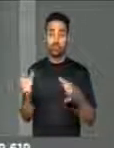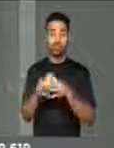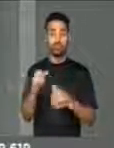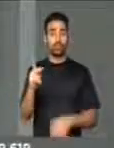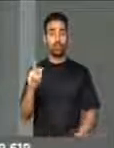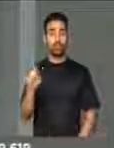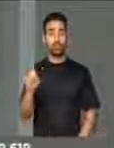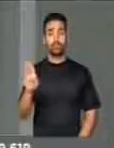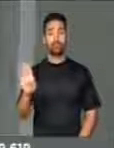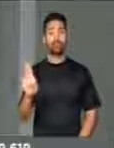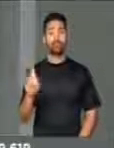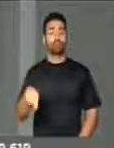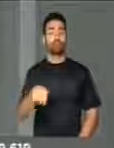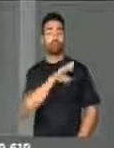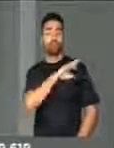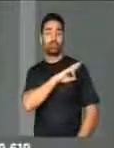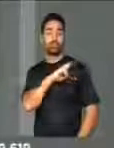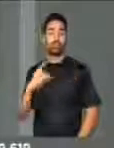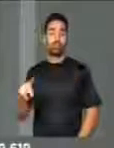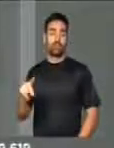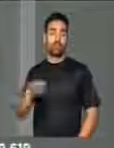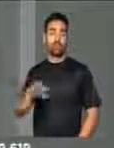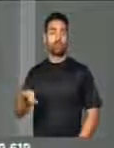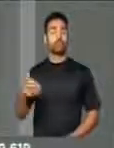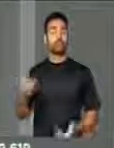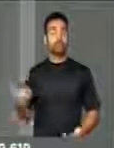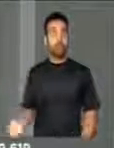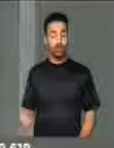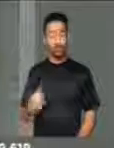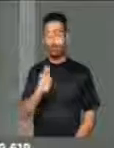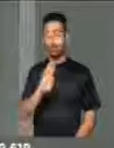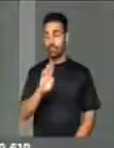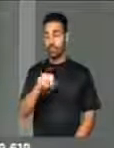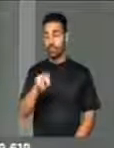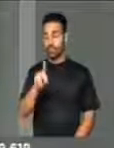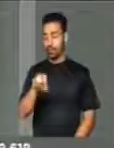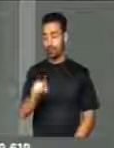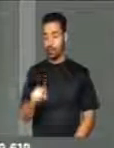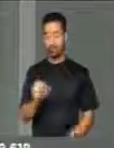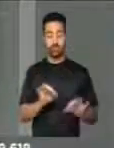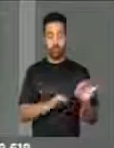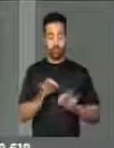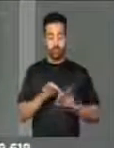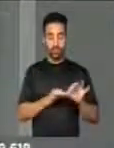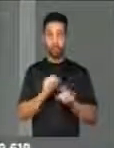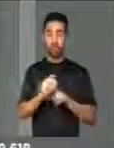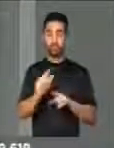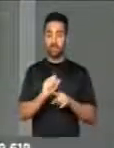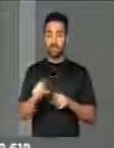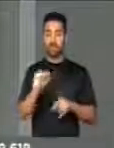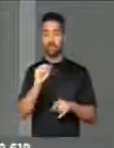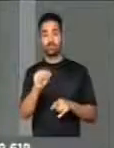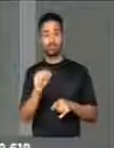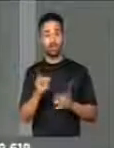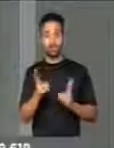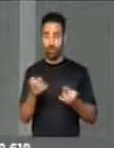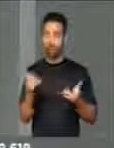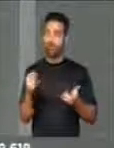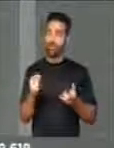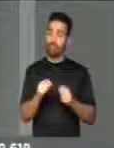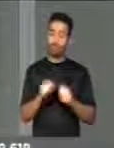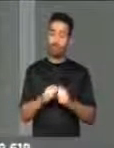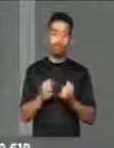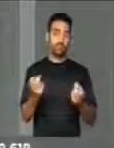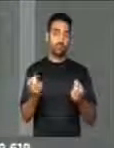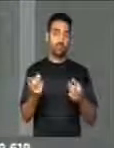temos aqui, senhor presidente, que novamente o BNDES planeja e financia as privatizações, o que